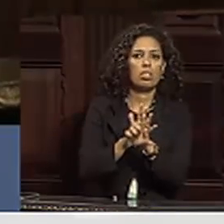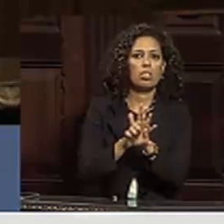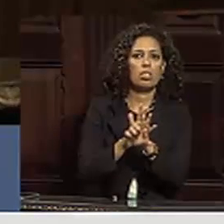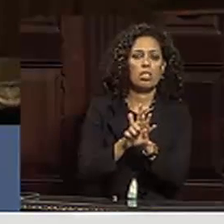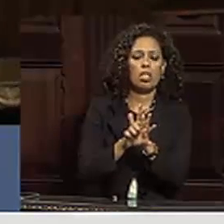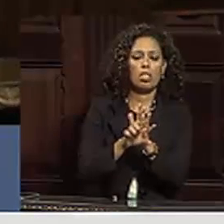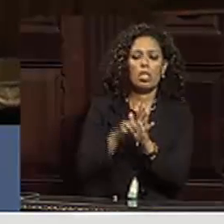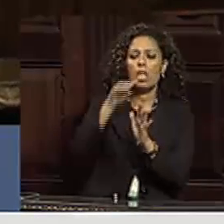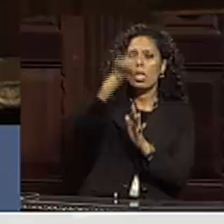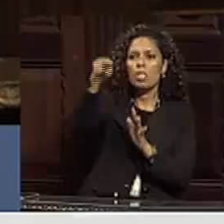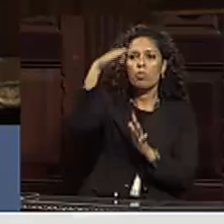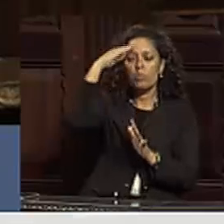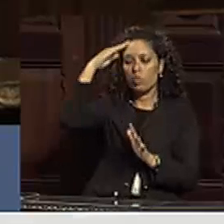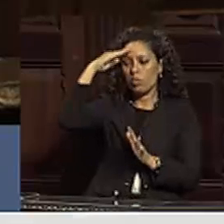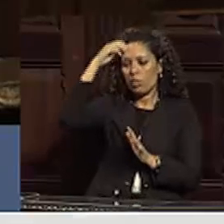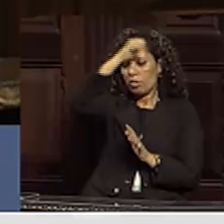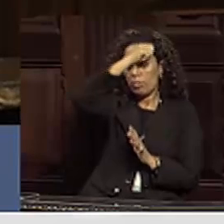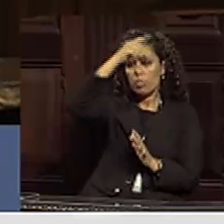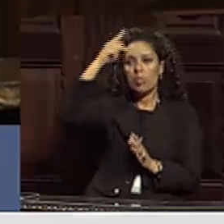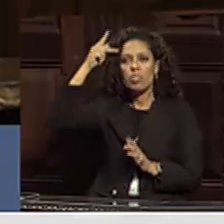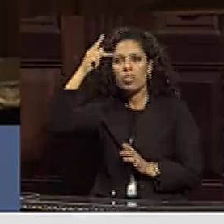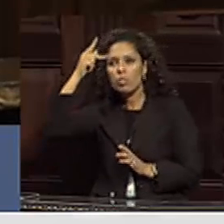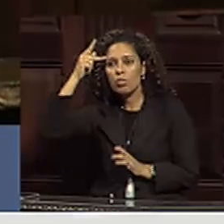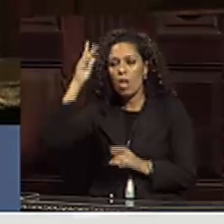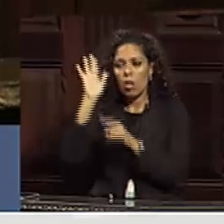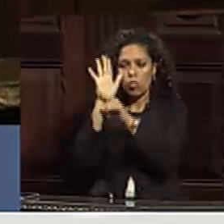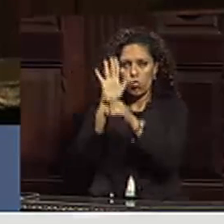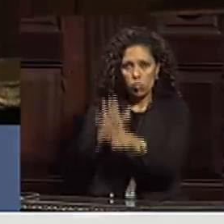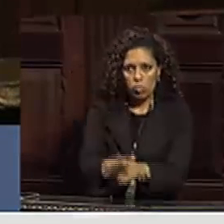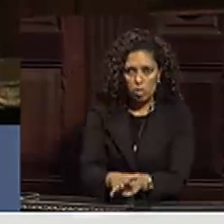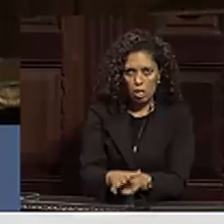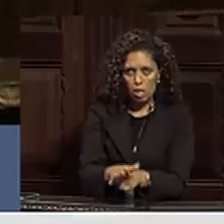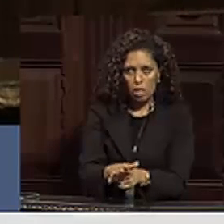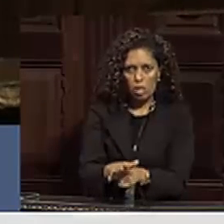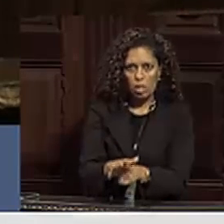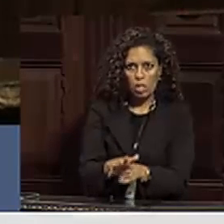Moisés, tenham as seguintes missões: